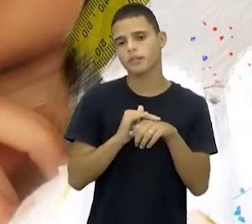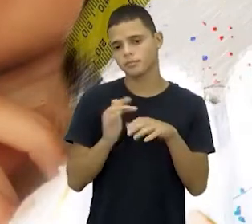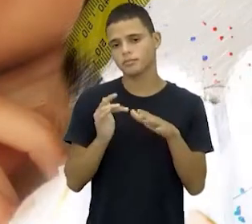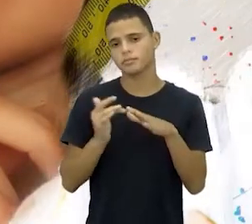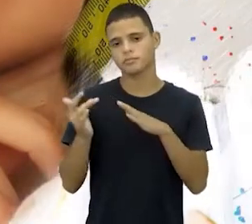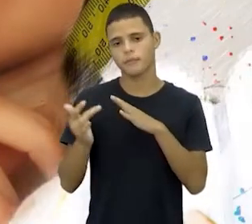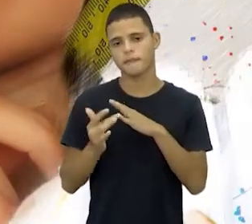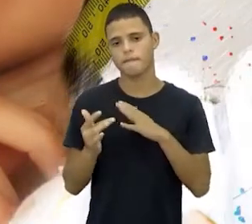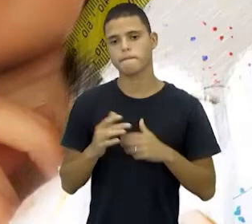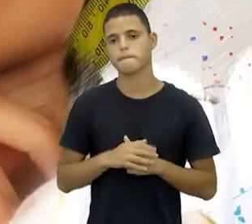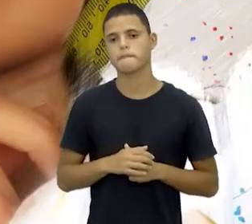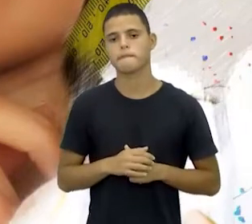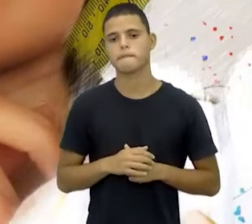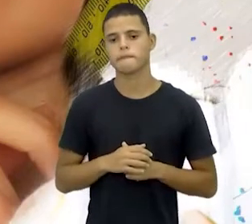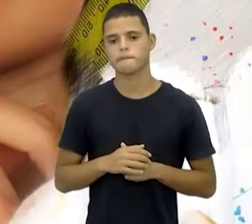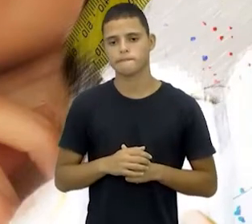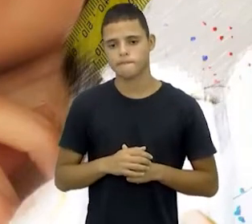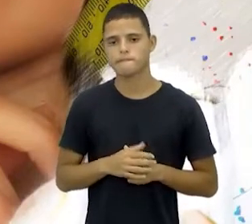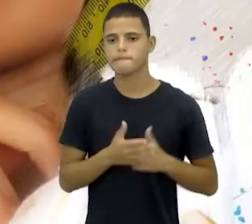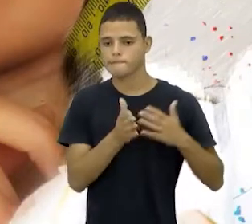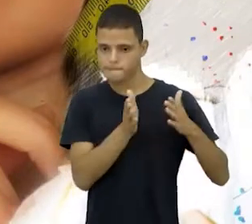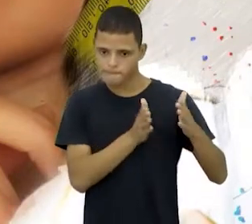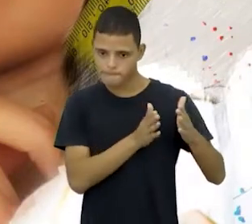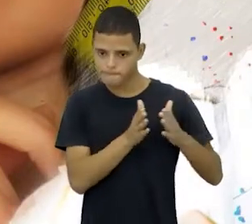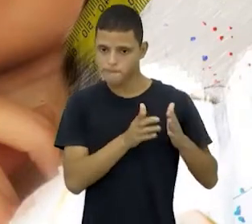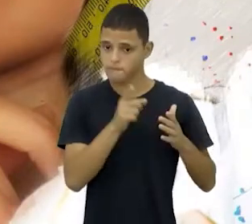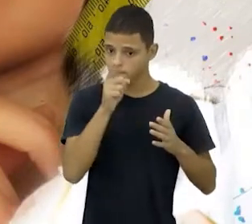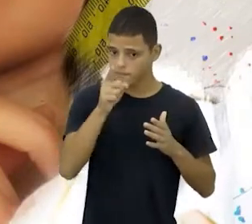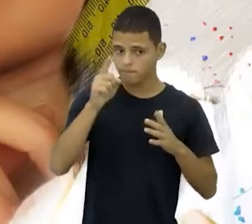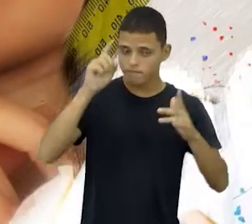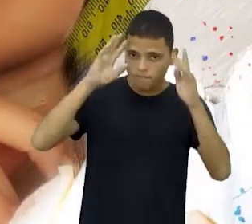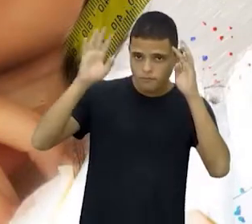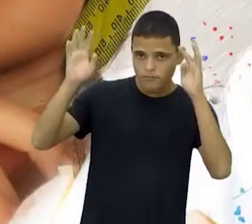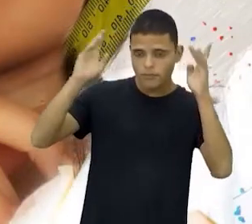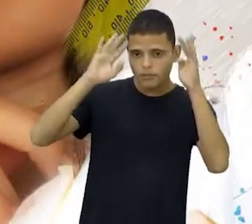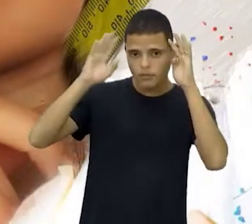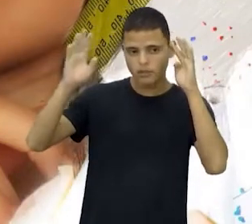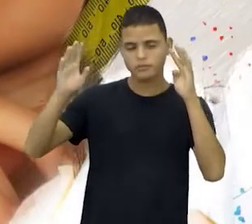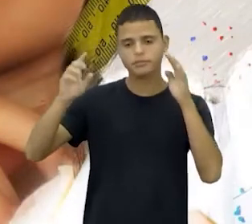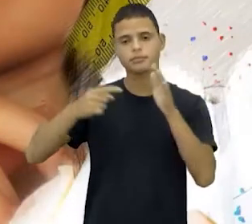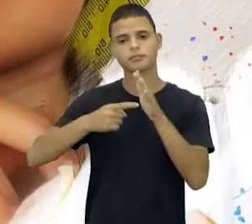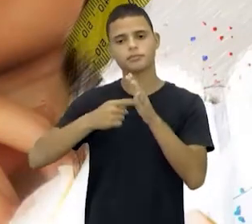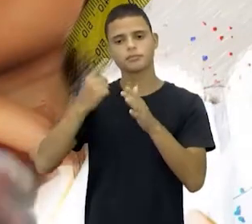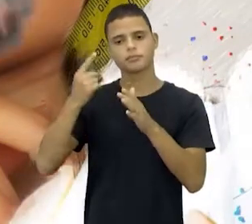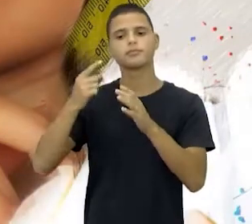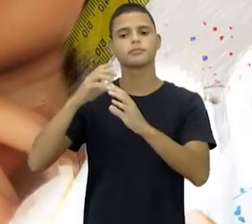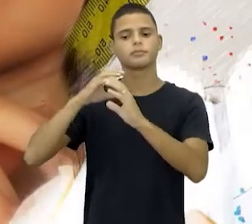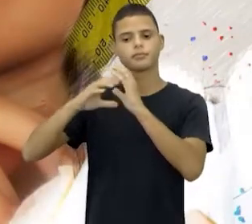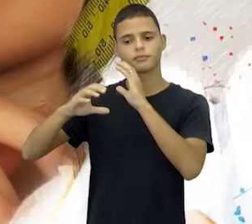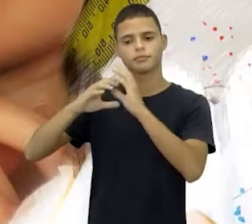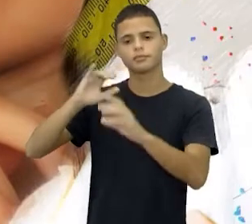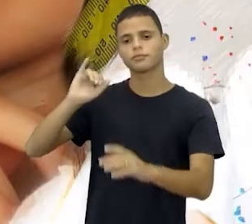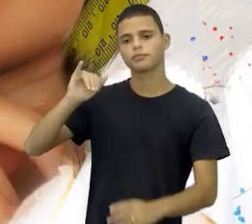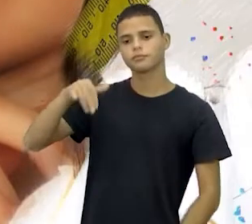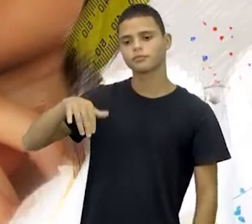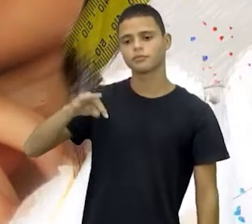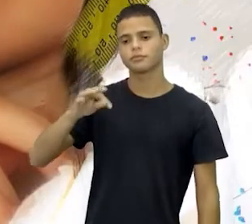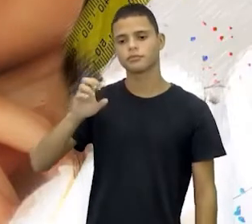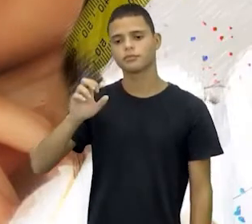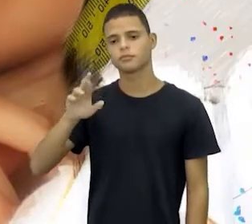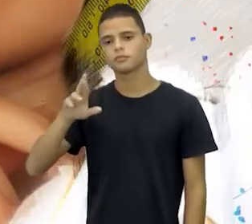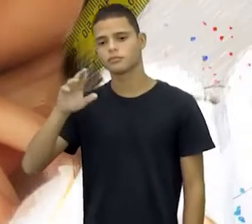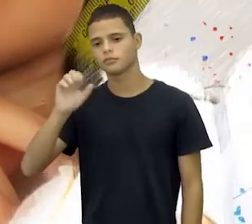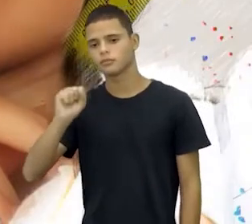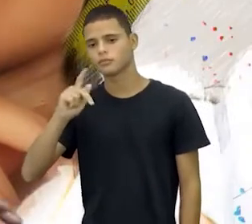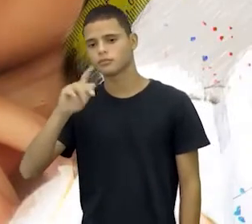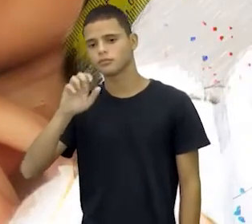redes sociais. Então, é o momento de você fazer essa reflexão, tá? Primeiro, comunicação intrapessoal. Estou